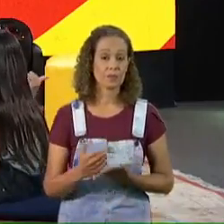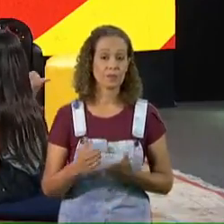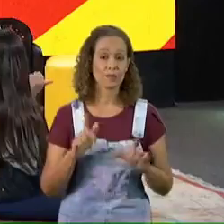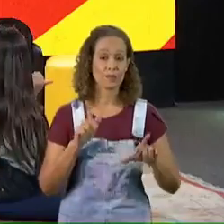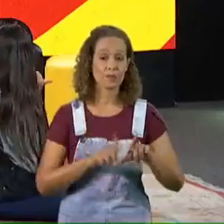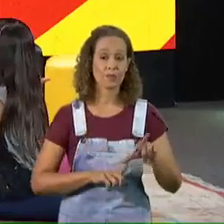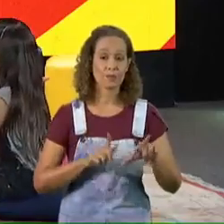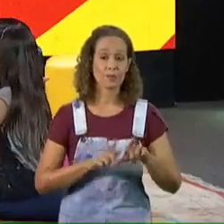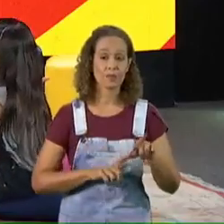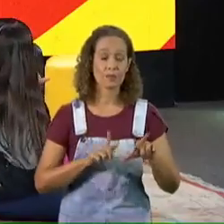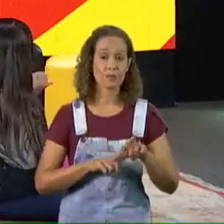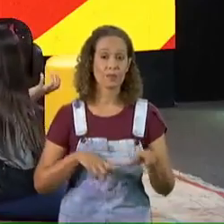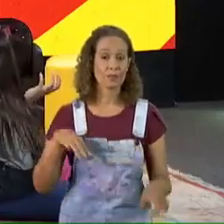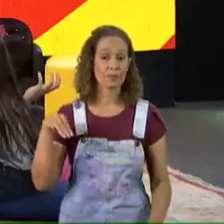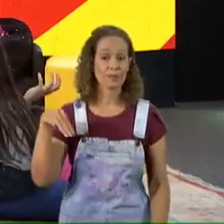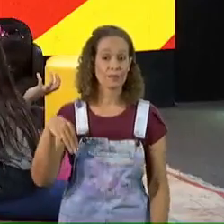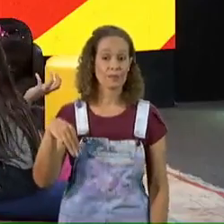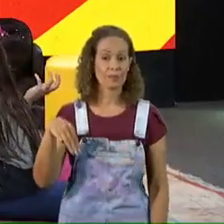seus irmãos